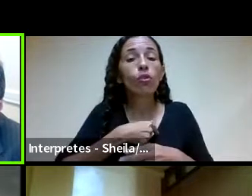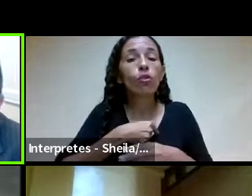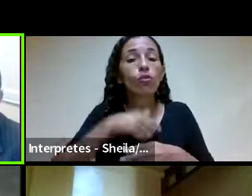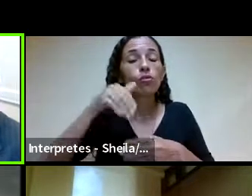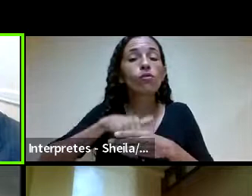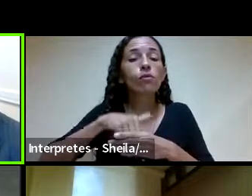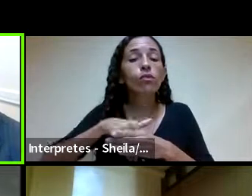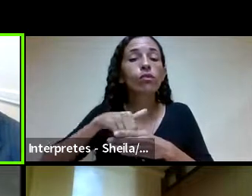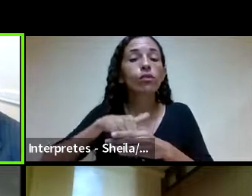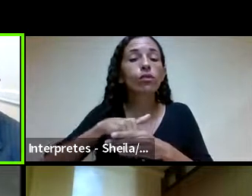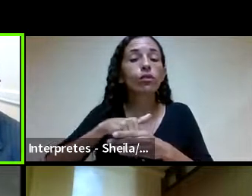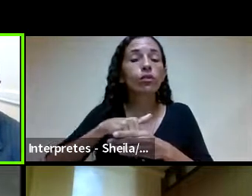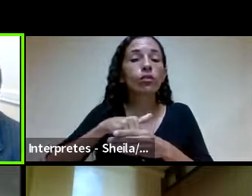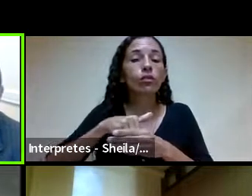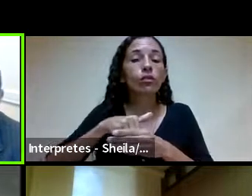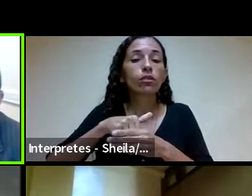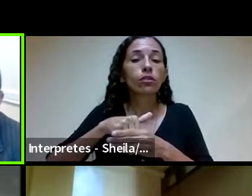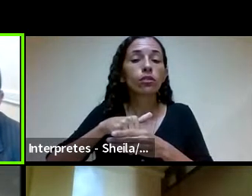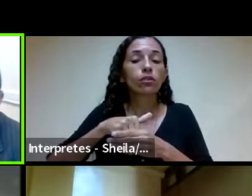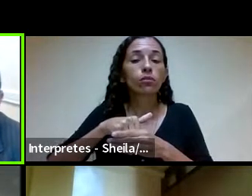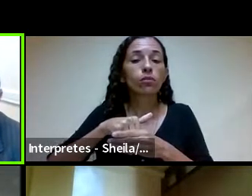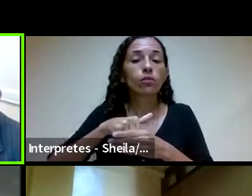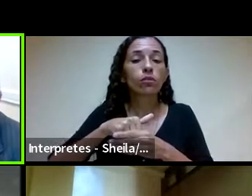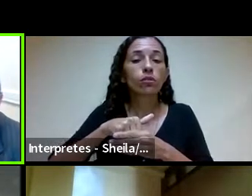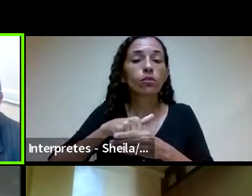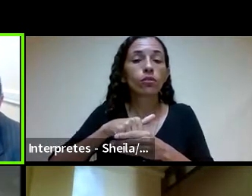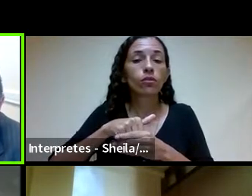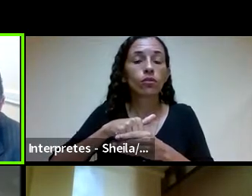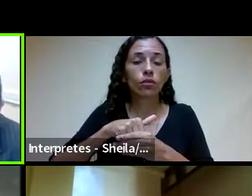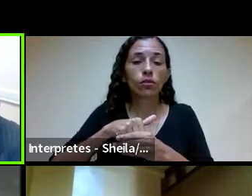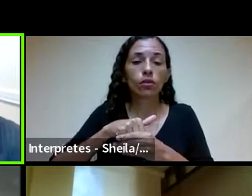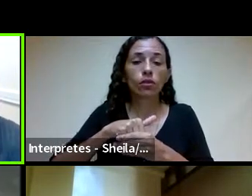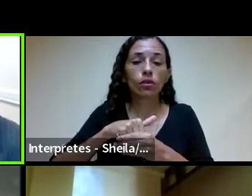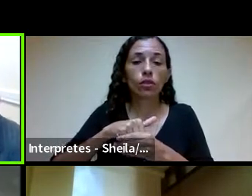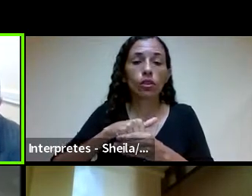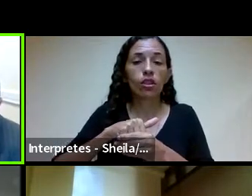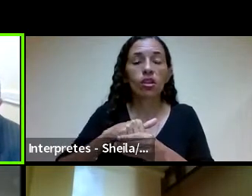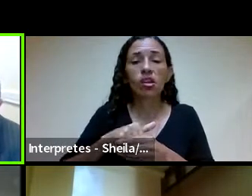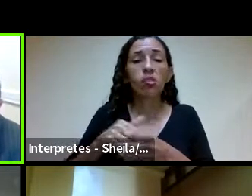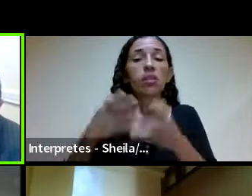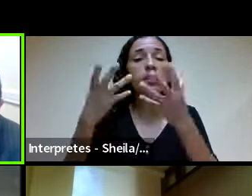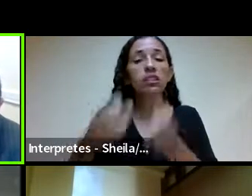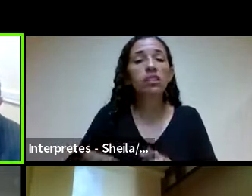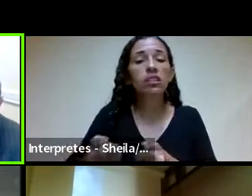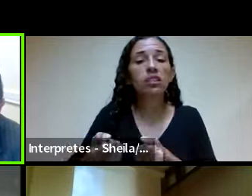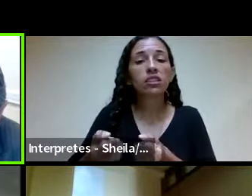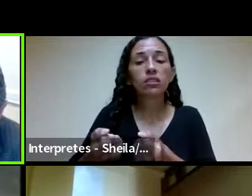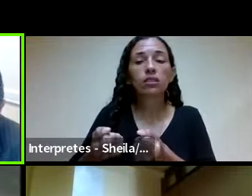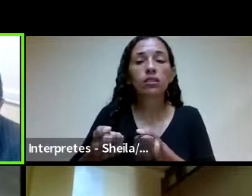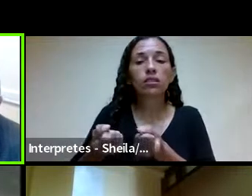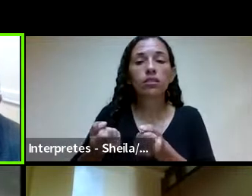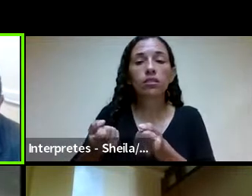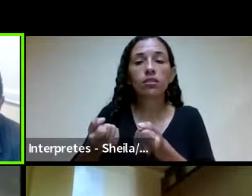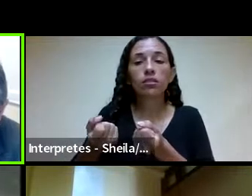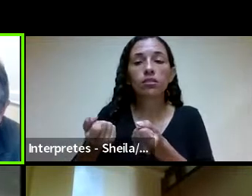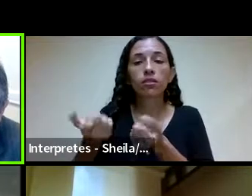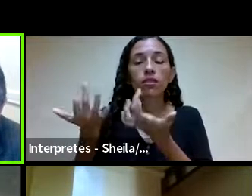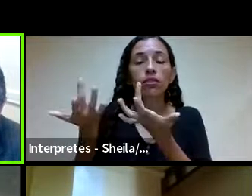da desnecessidade da desistência presumida. Inclusive, nesse